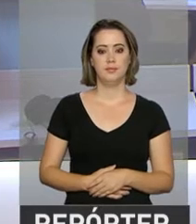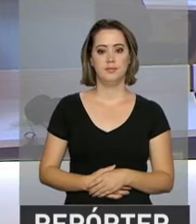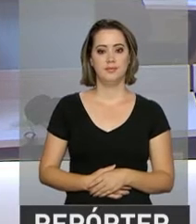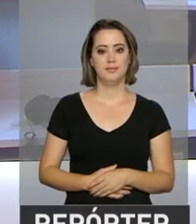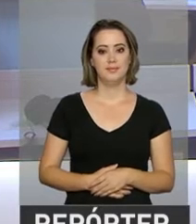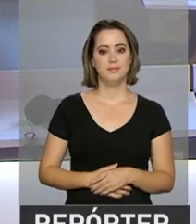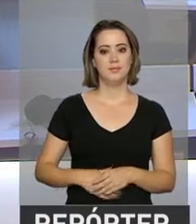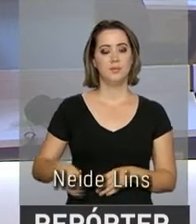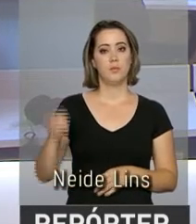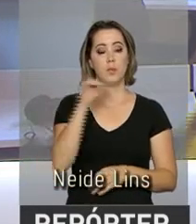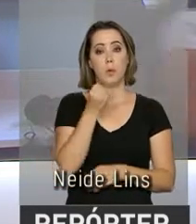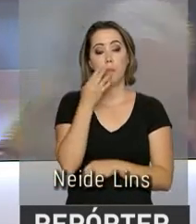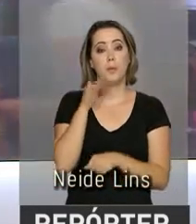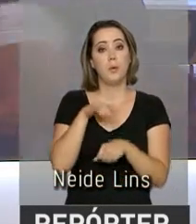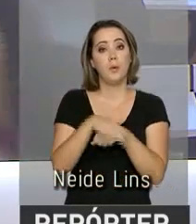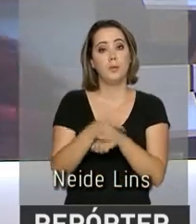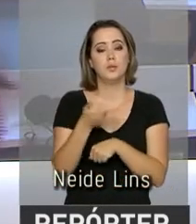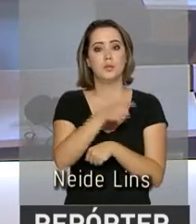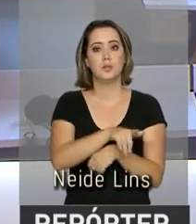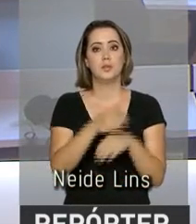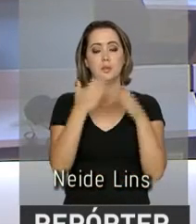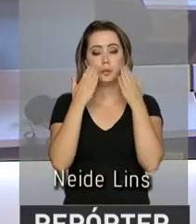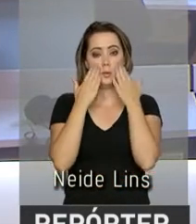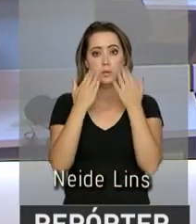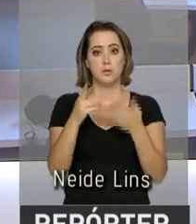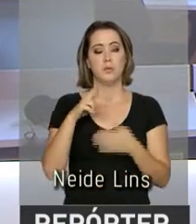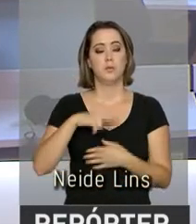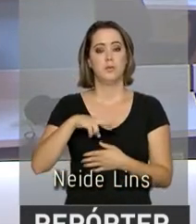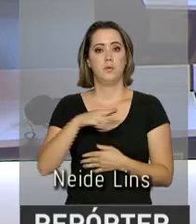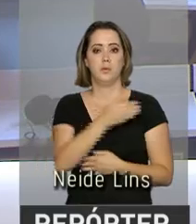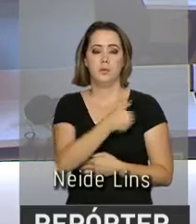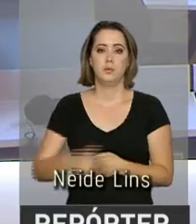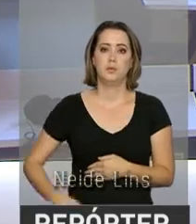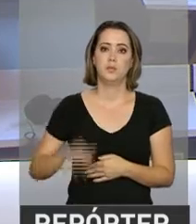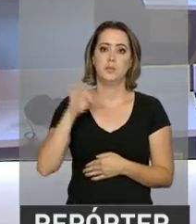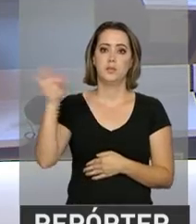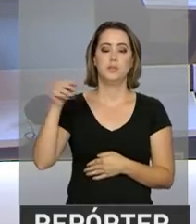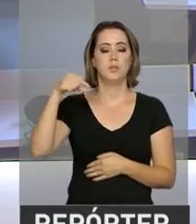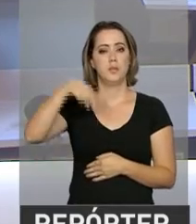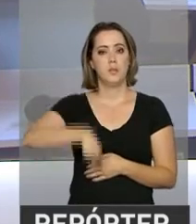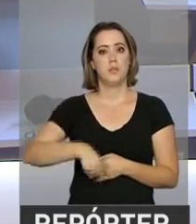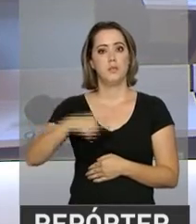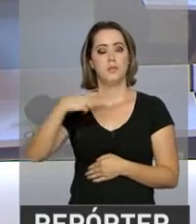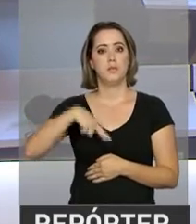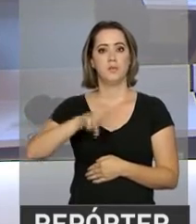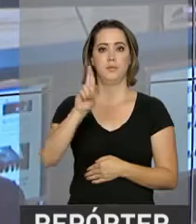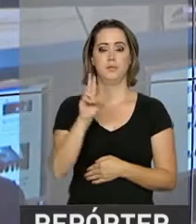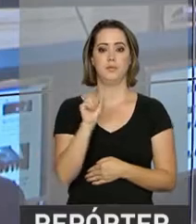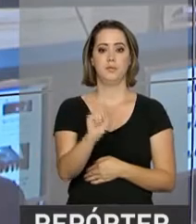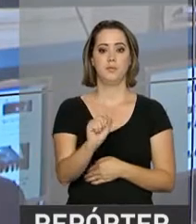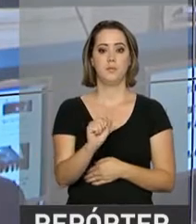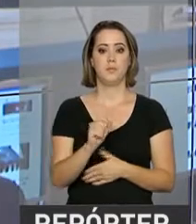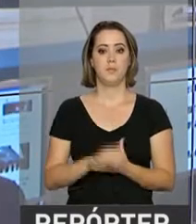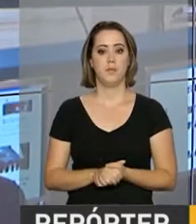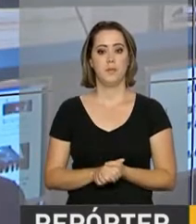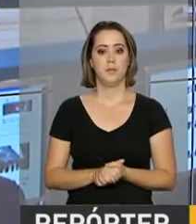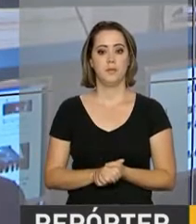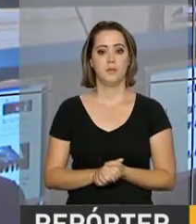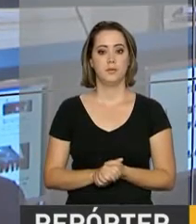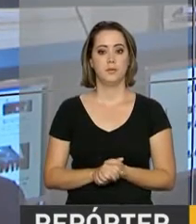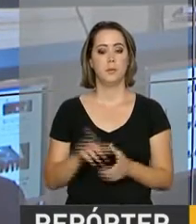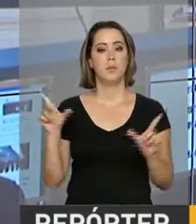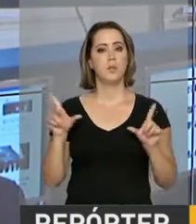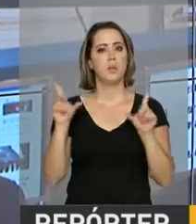olá boa noite estamos de volta com as notícias do governo federal aqui no repórter nbr para